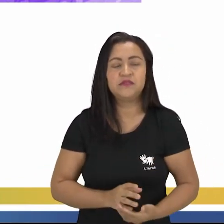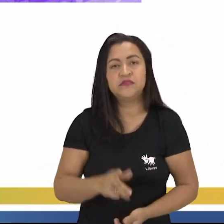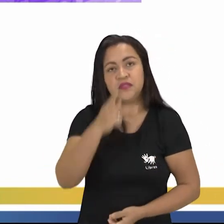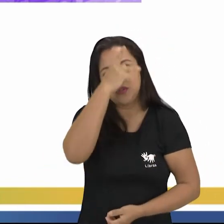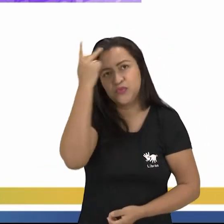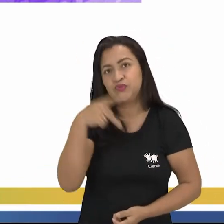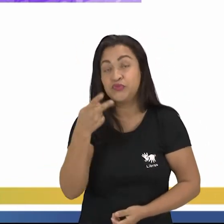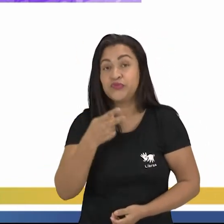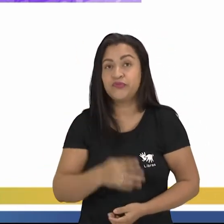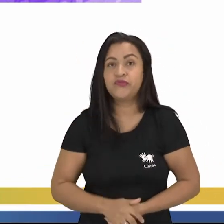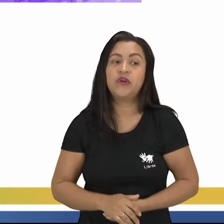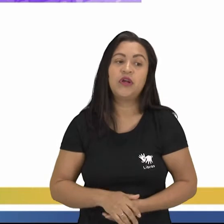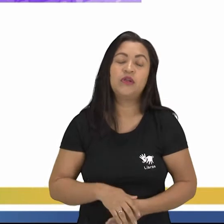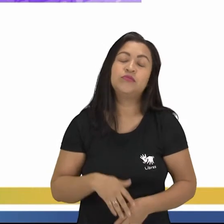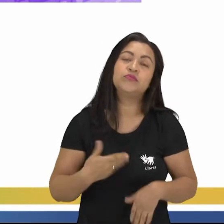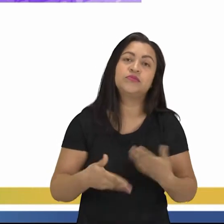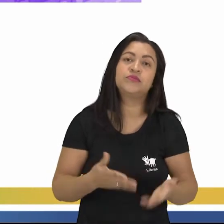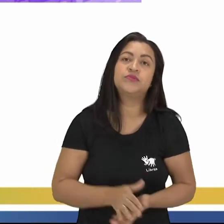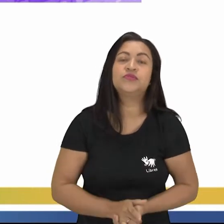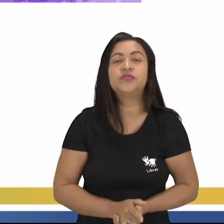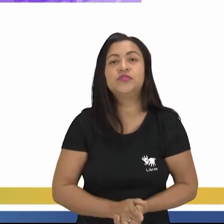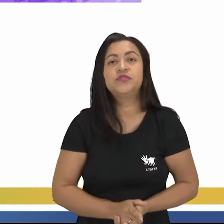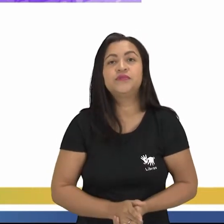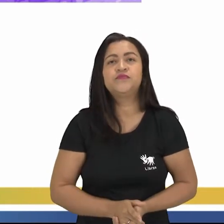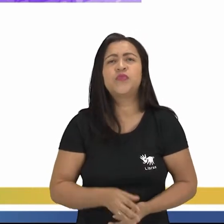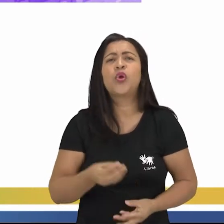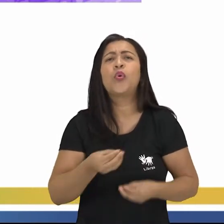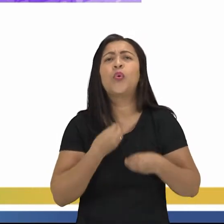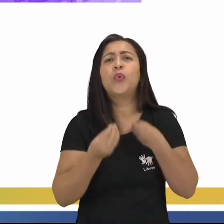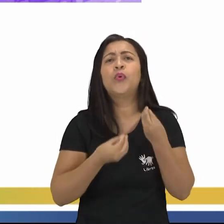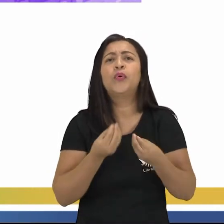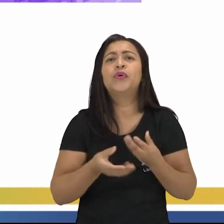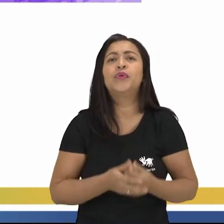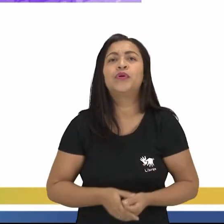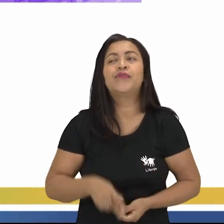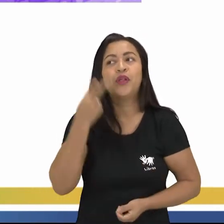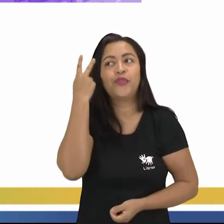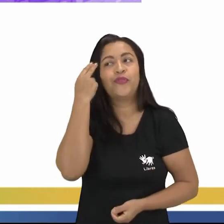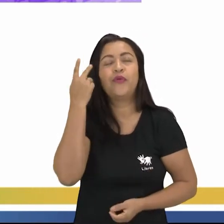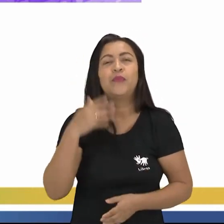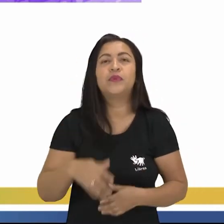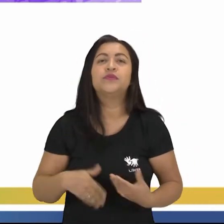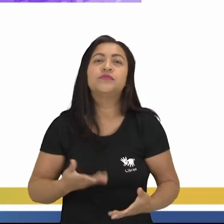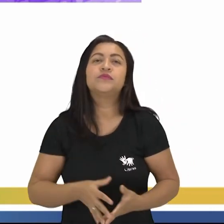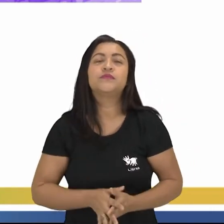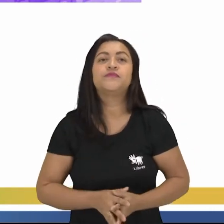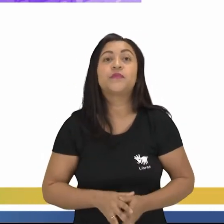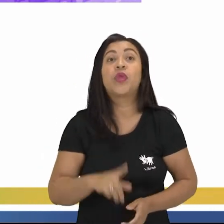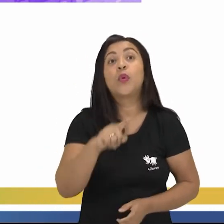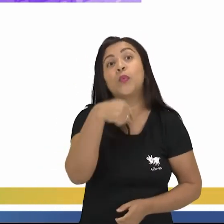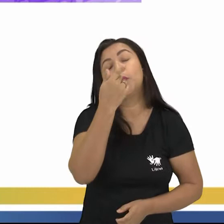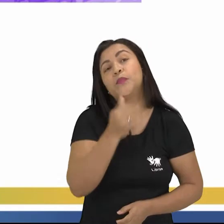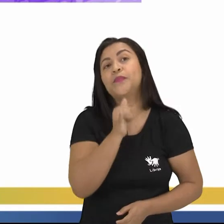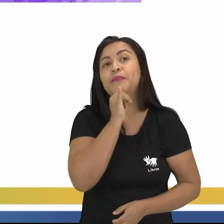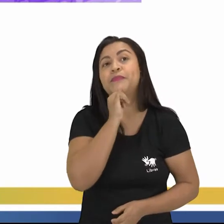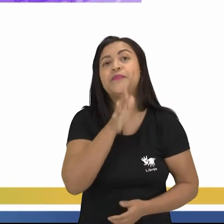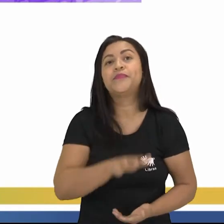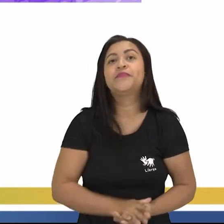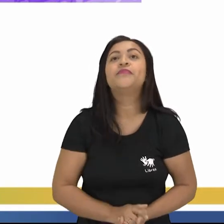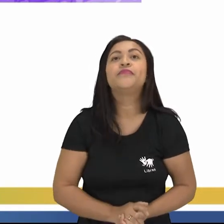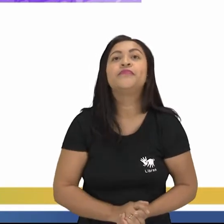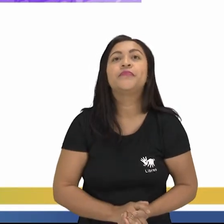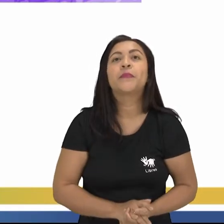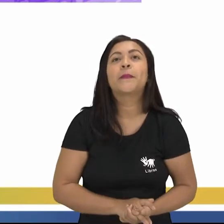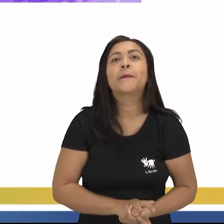mas na gramática, na norma culta da língua inglesa, a gente fala if I were. O outro exemplo ali. If I went